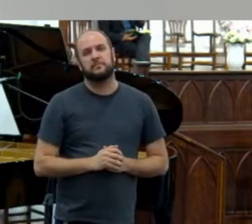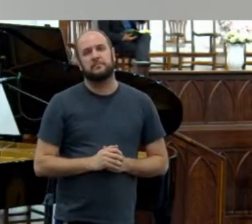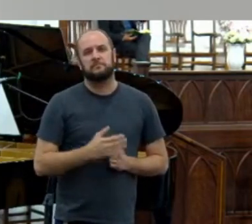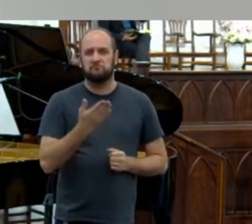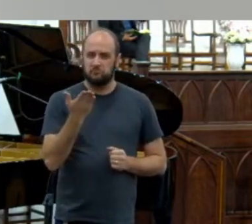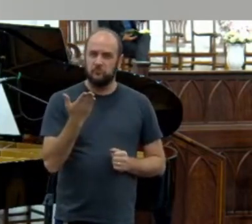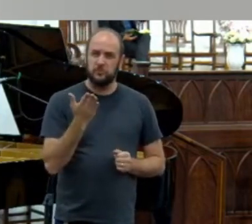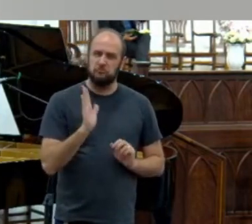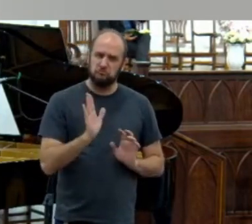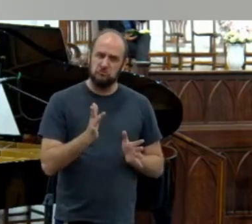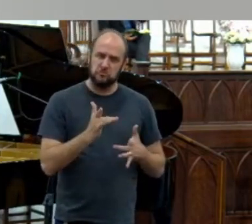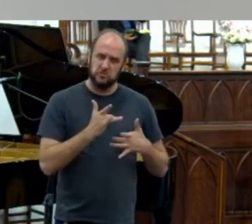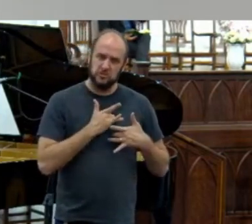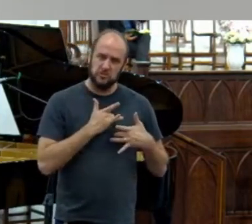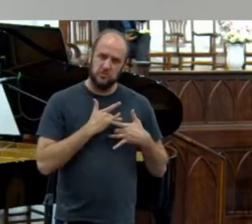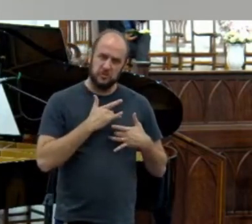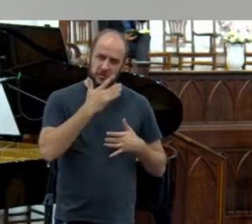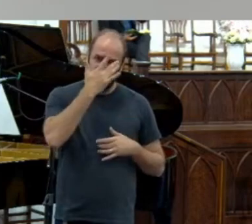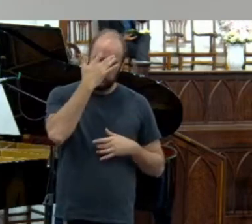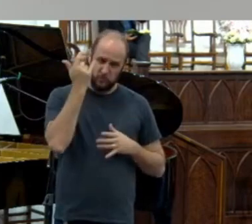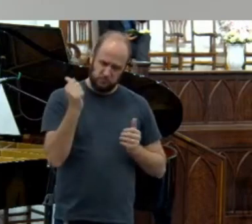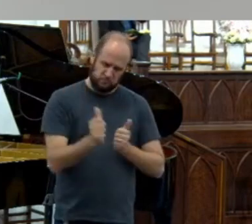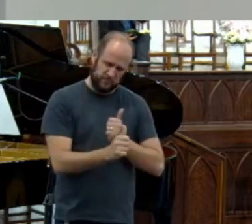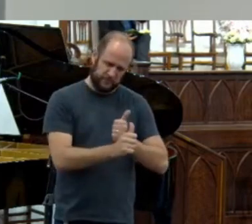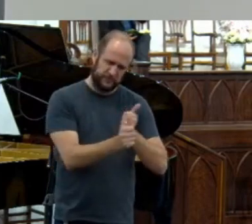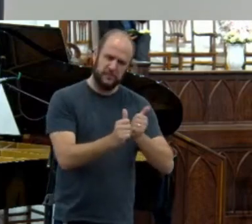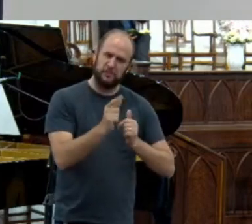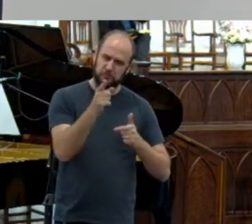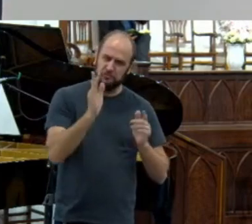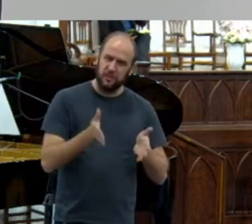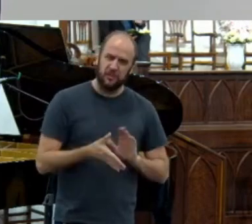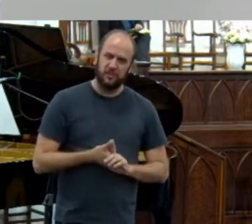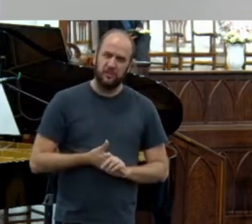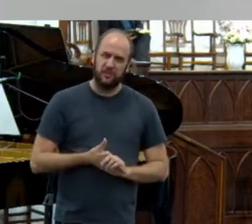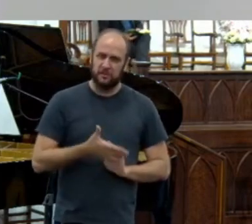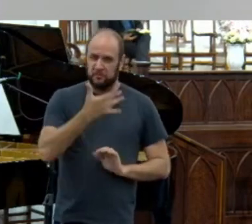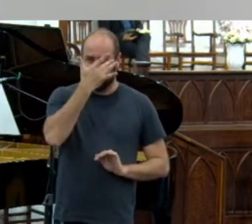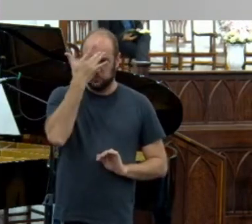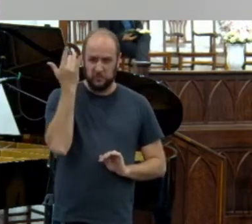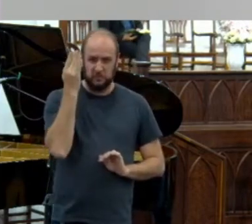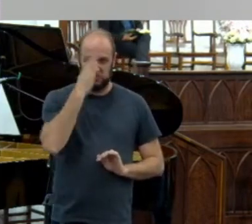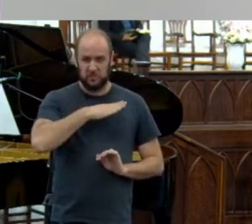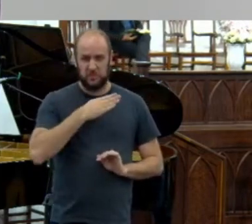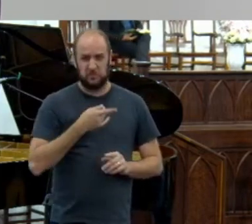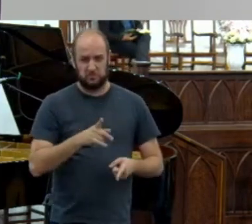já mostrou misericórdia a gente que perseguiu você, a gente que maltratou você?